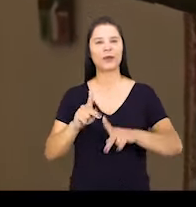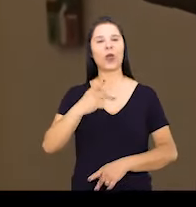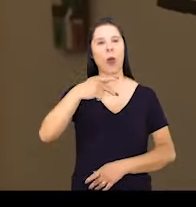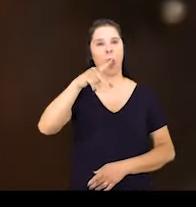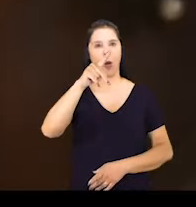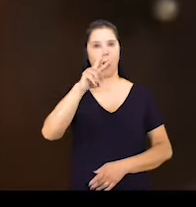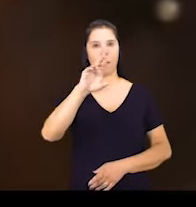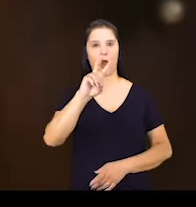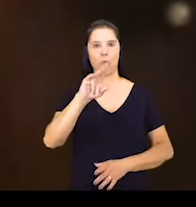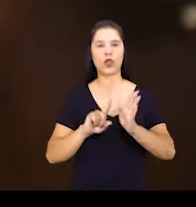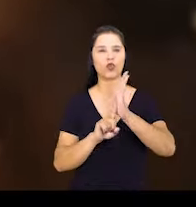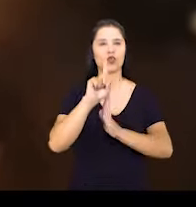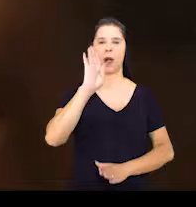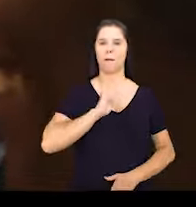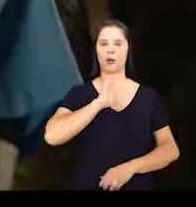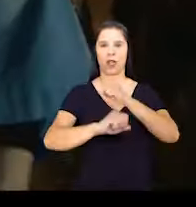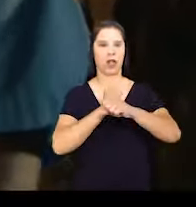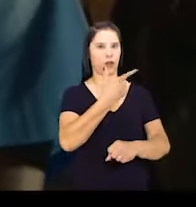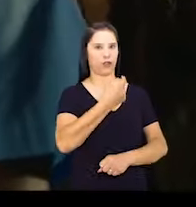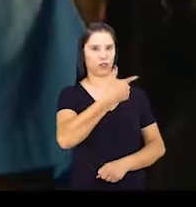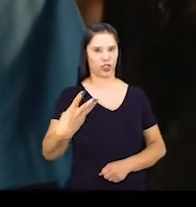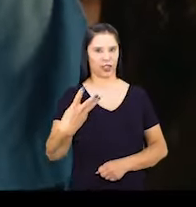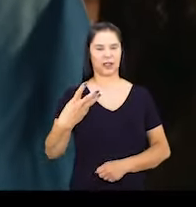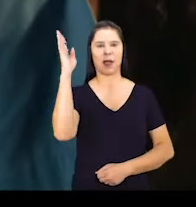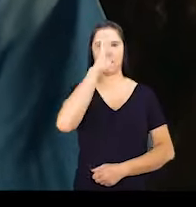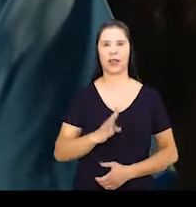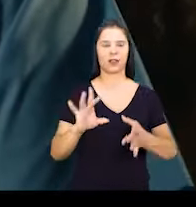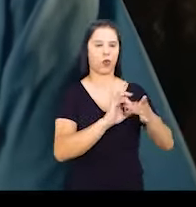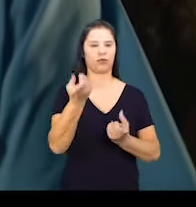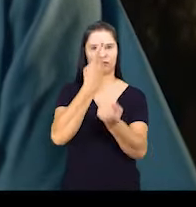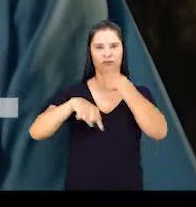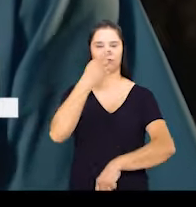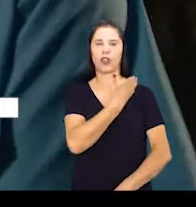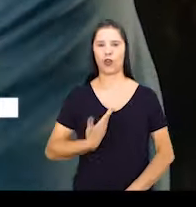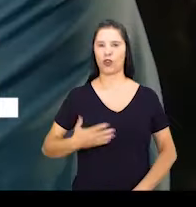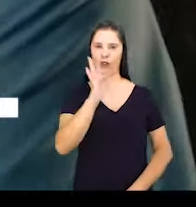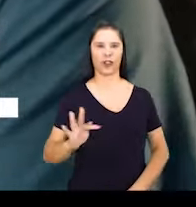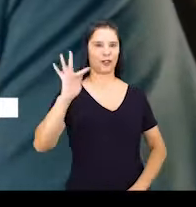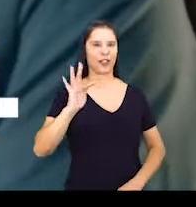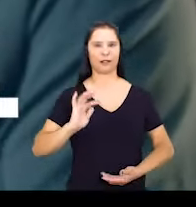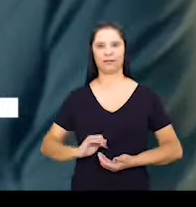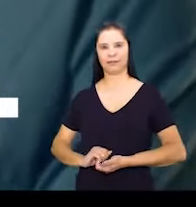ProUni, recordes de bolsas em 2023. Brasil, União e Reconstrução. Governo Federal.